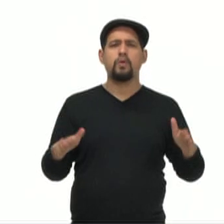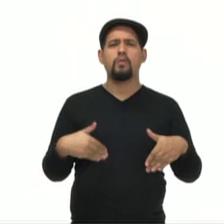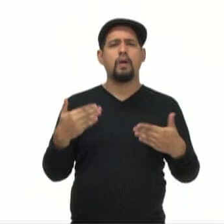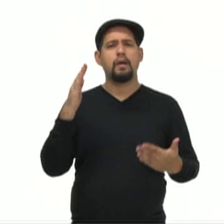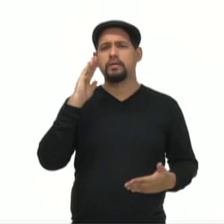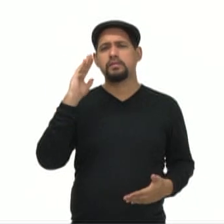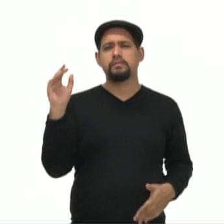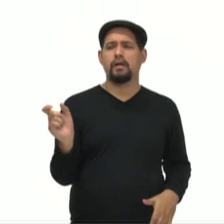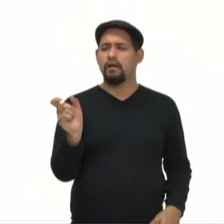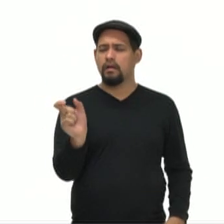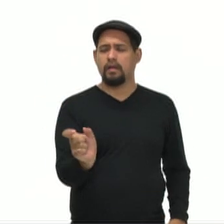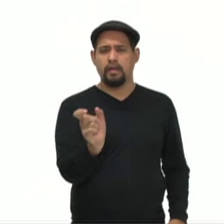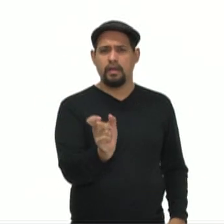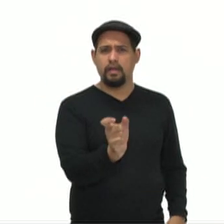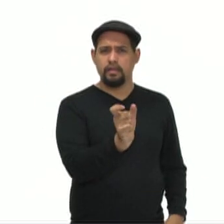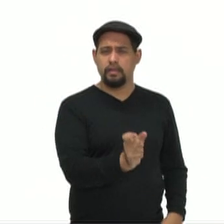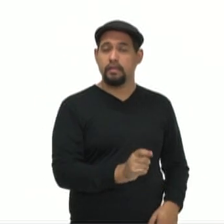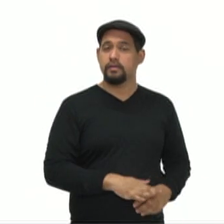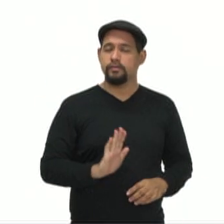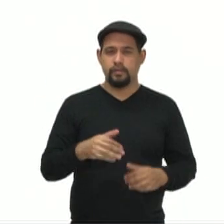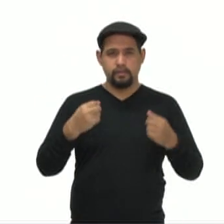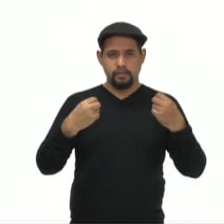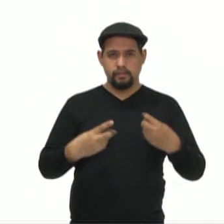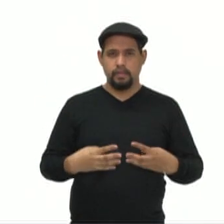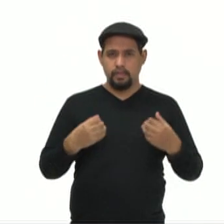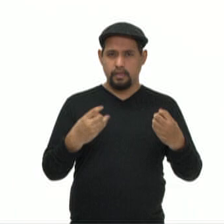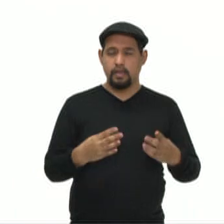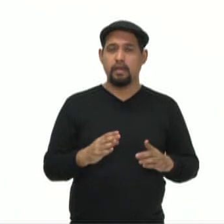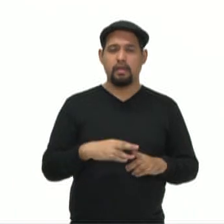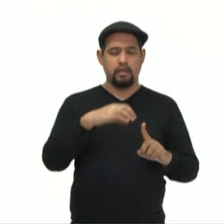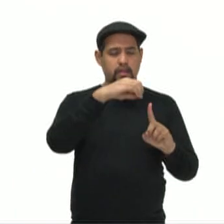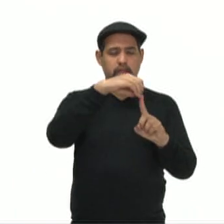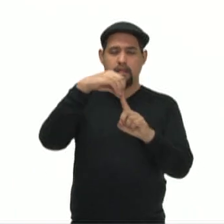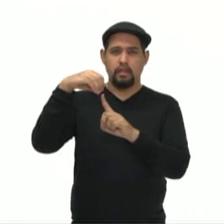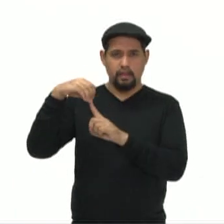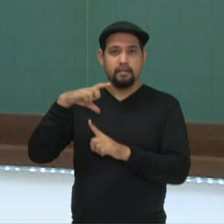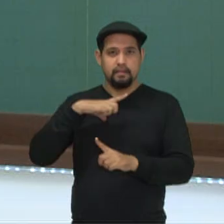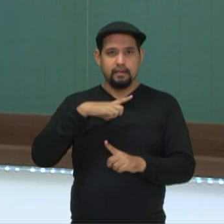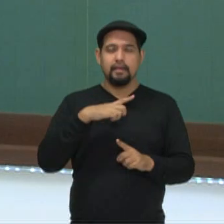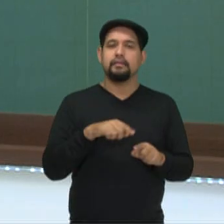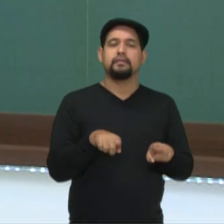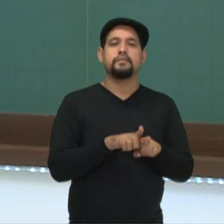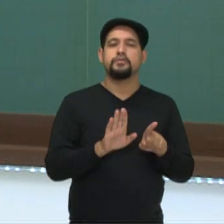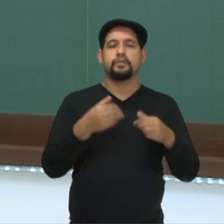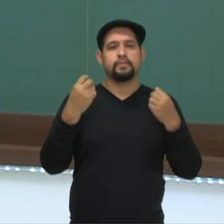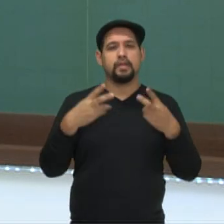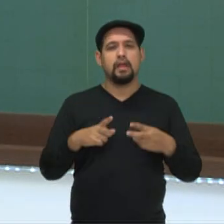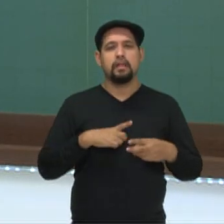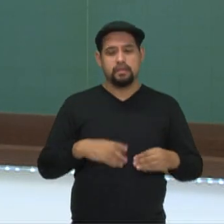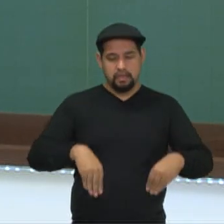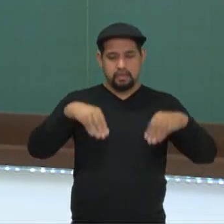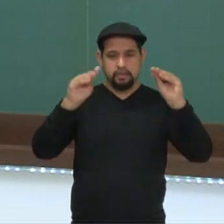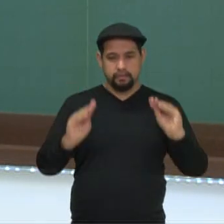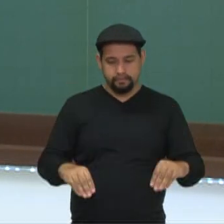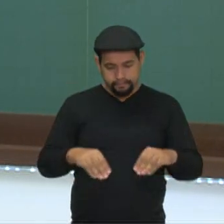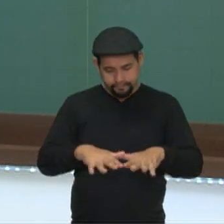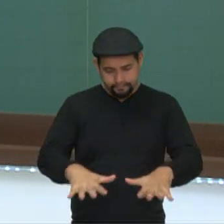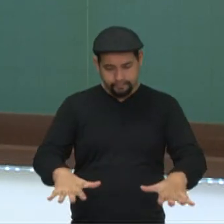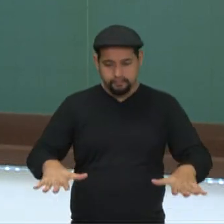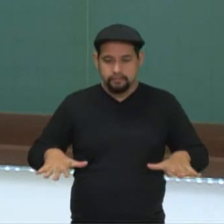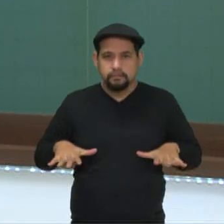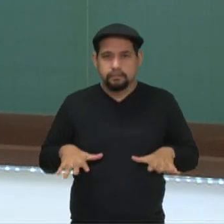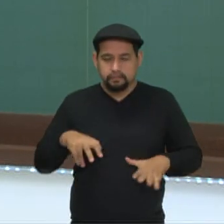principais características. Eu falei ali que a mesquita tem os minaretes, que são aquelas colunas, que tem os tapetes persa, que